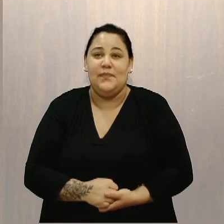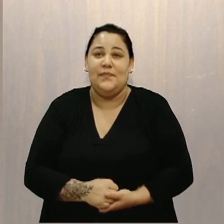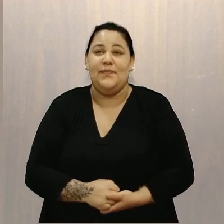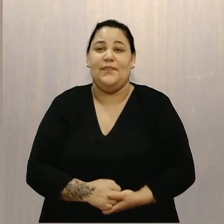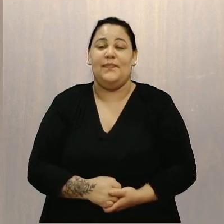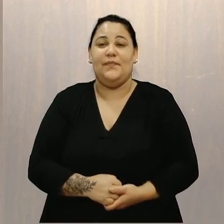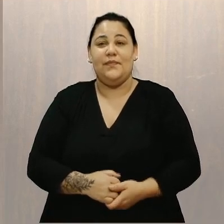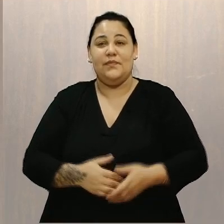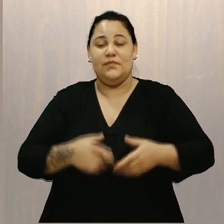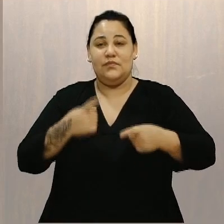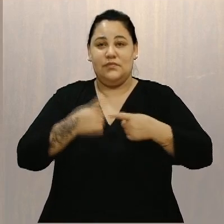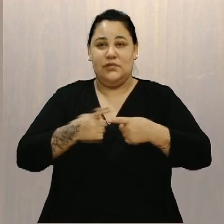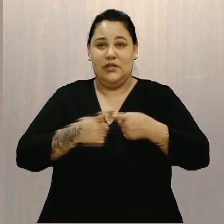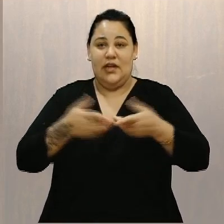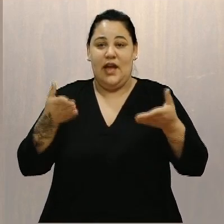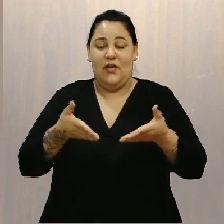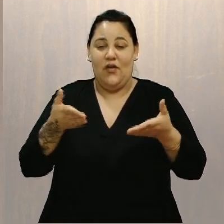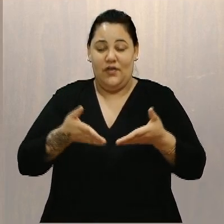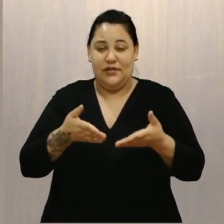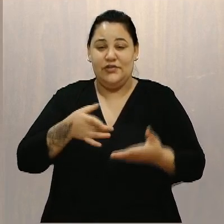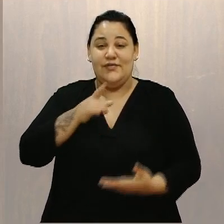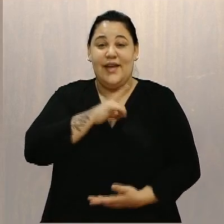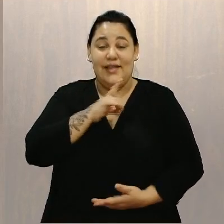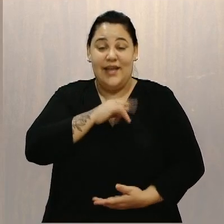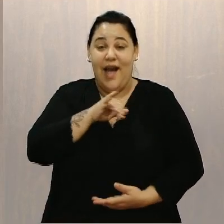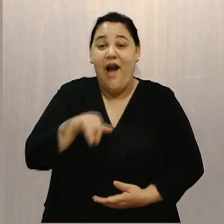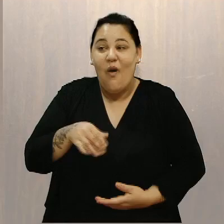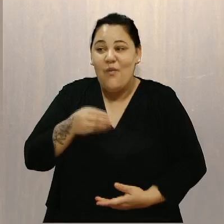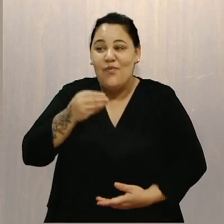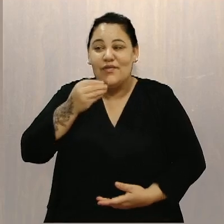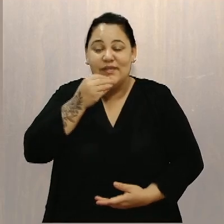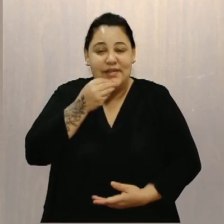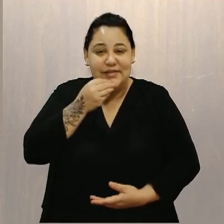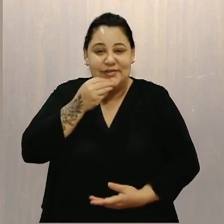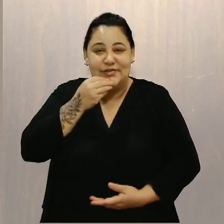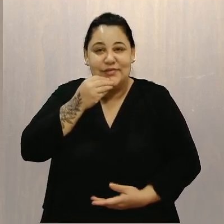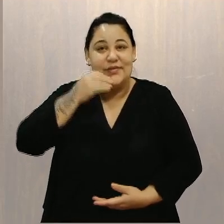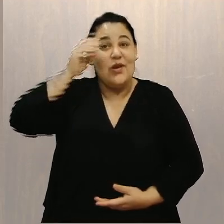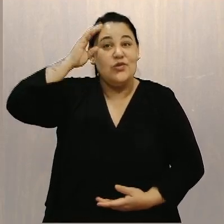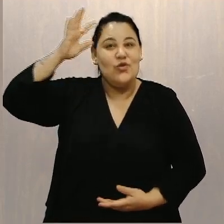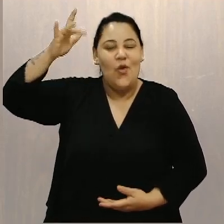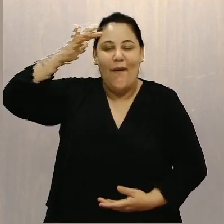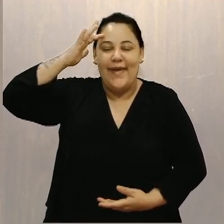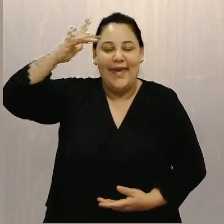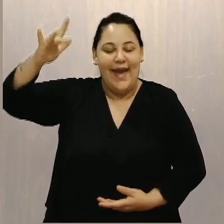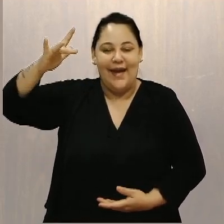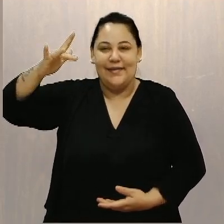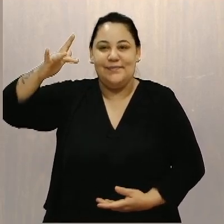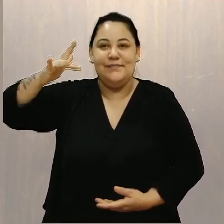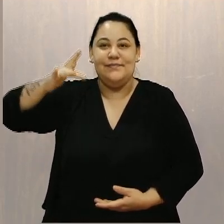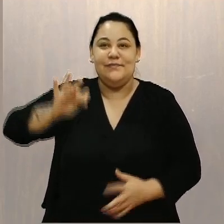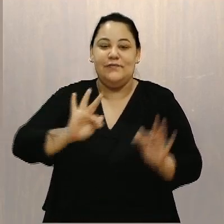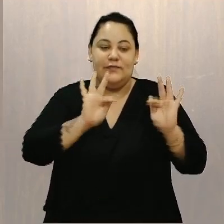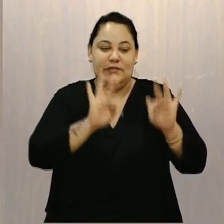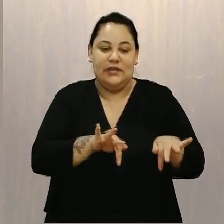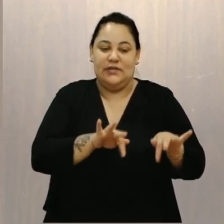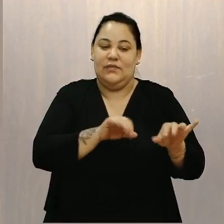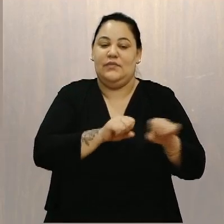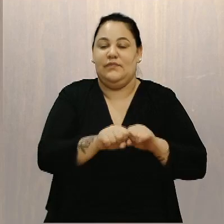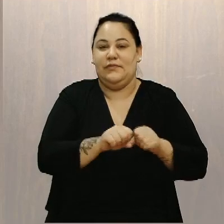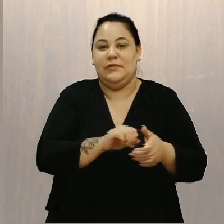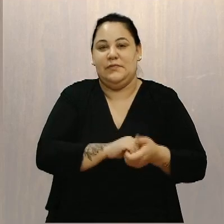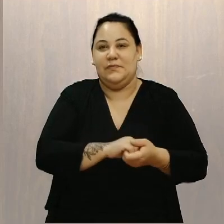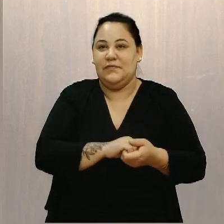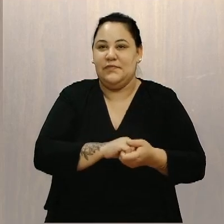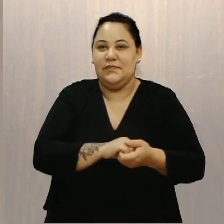gente volta a ter a oportunidade de sonhar em concluir uma graduação, que